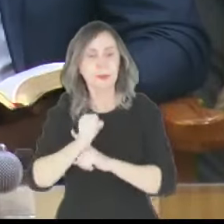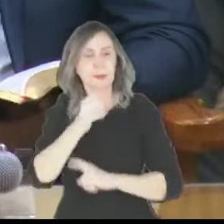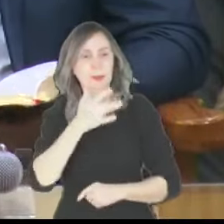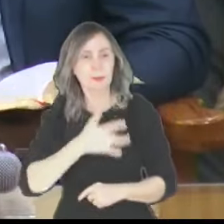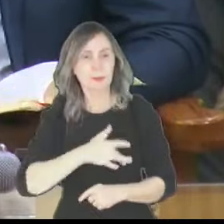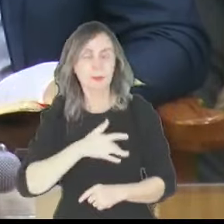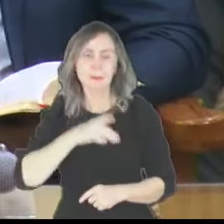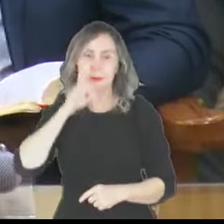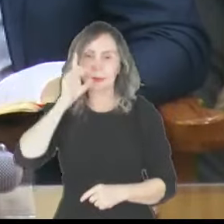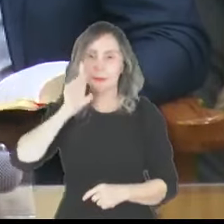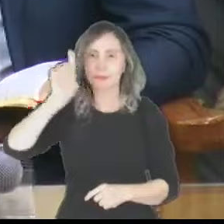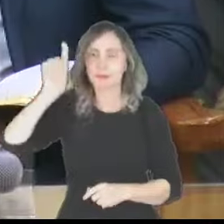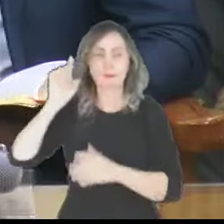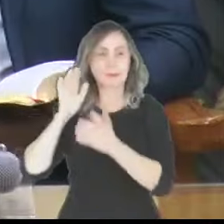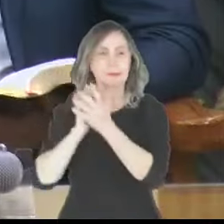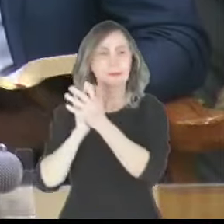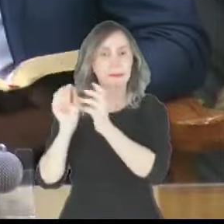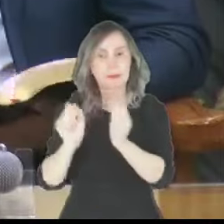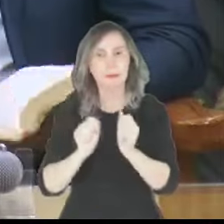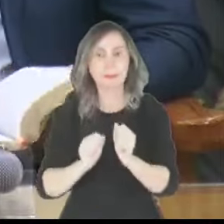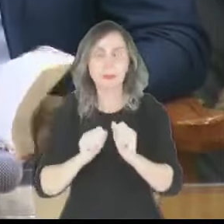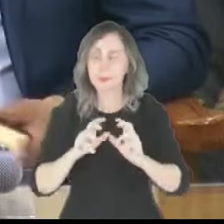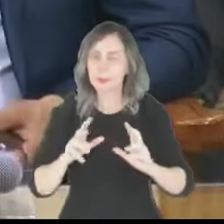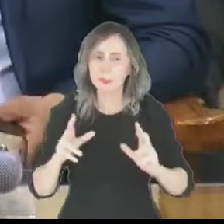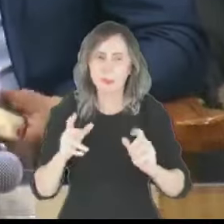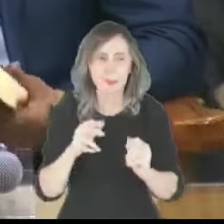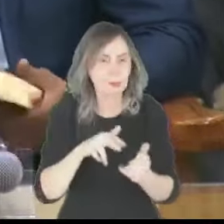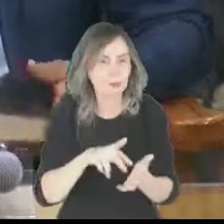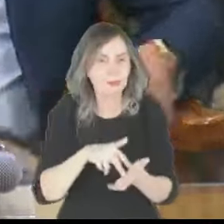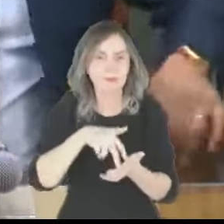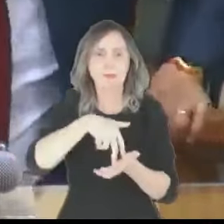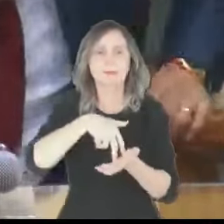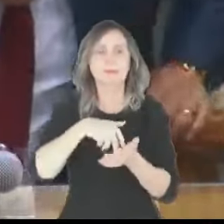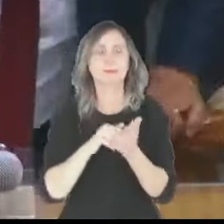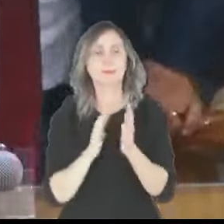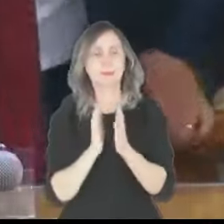Aleluia Fiquemos de pé E vamos orar Aleluia